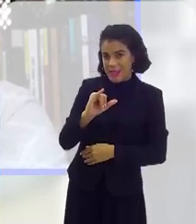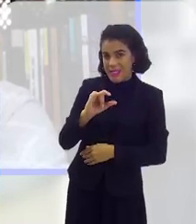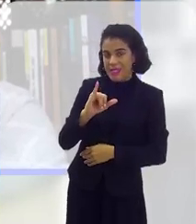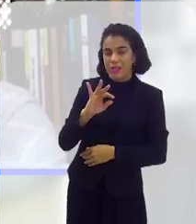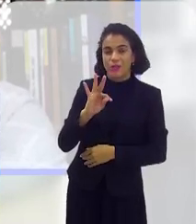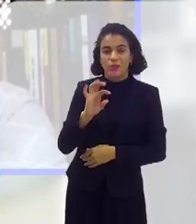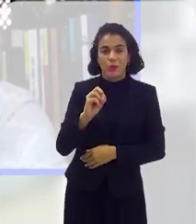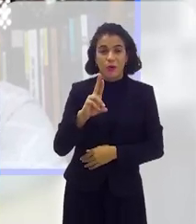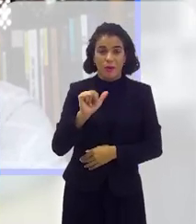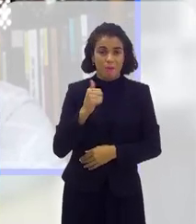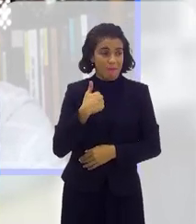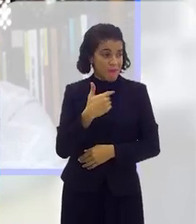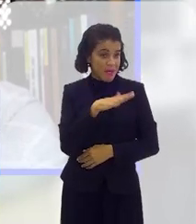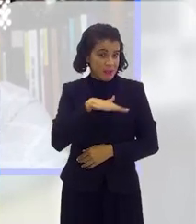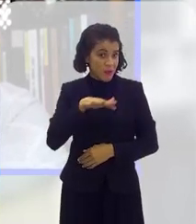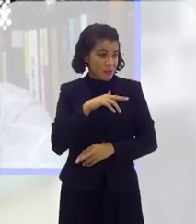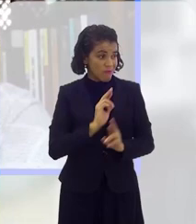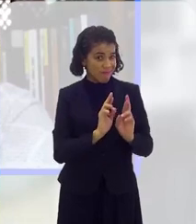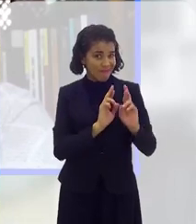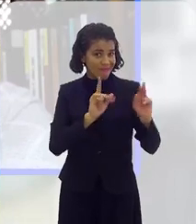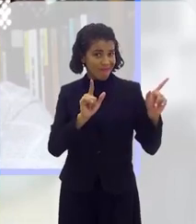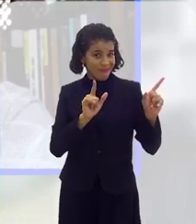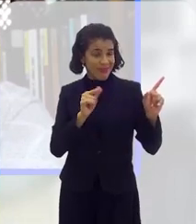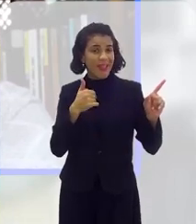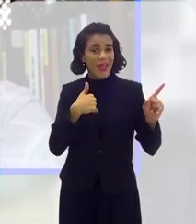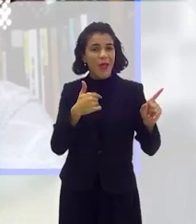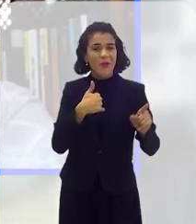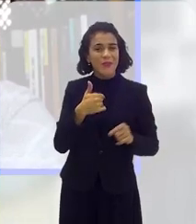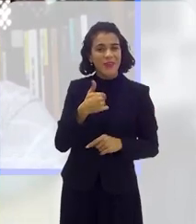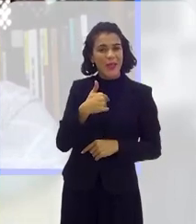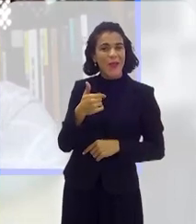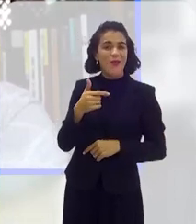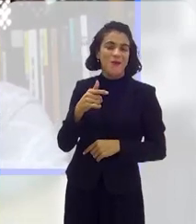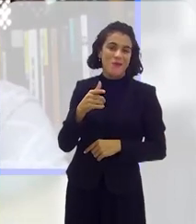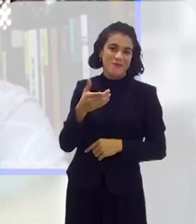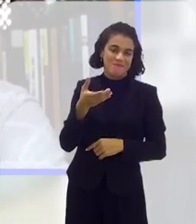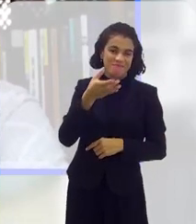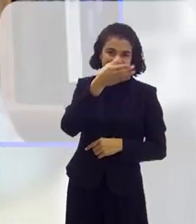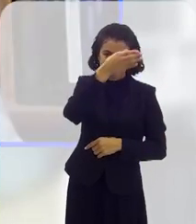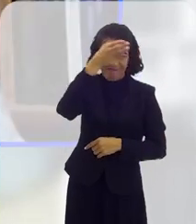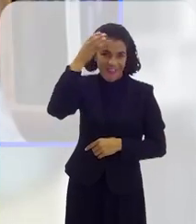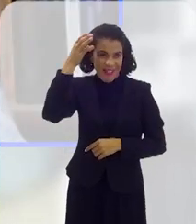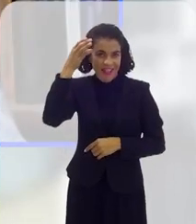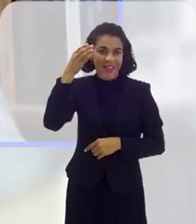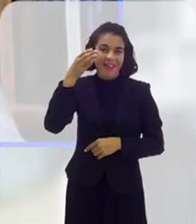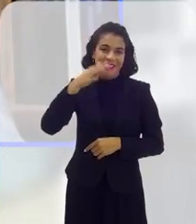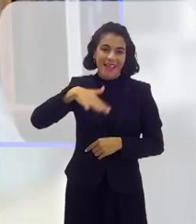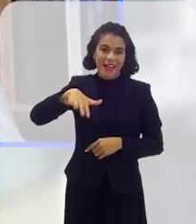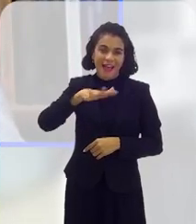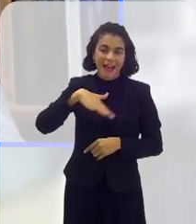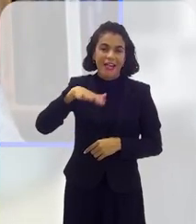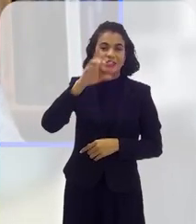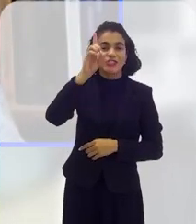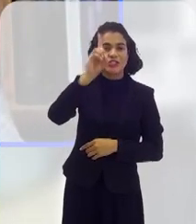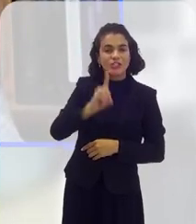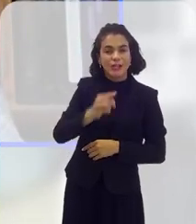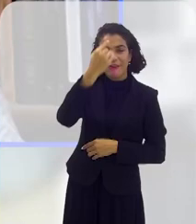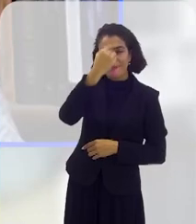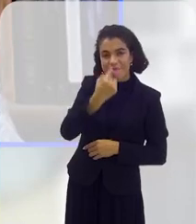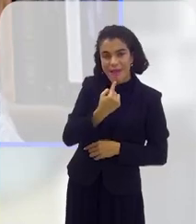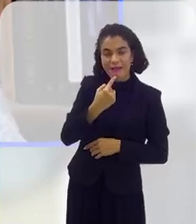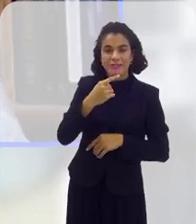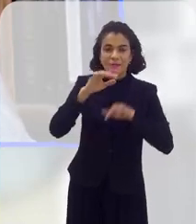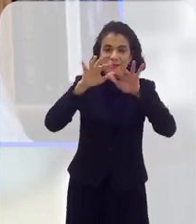completamente diferente do caso do Francisco. A Cidadel é a minha cliente na área de direito autoral, onde